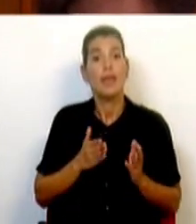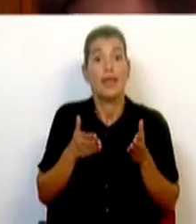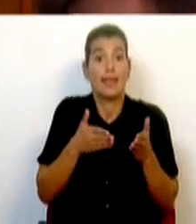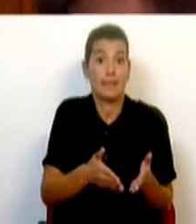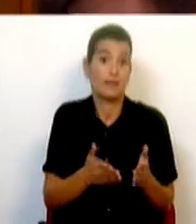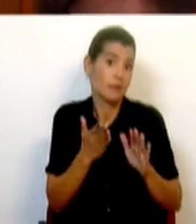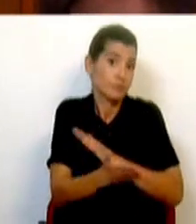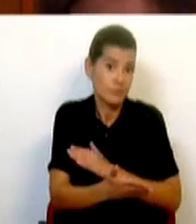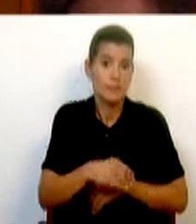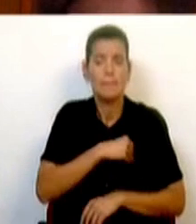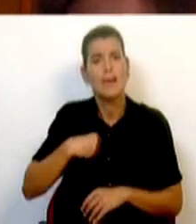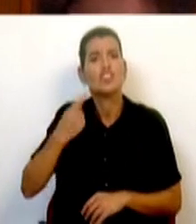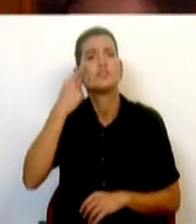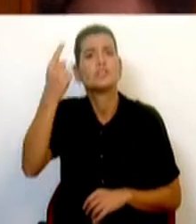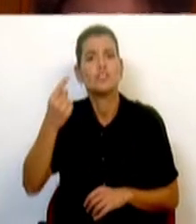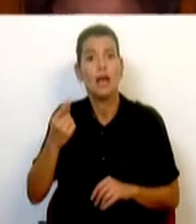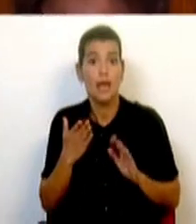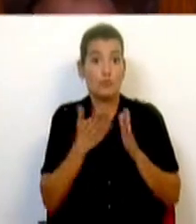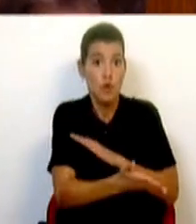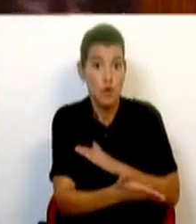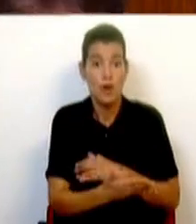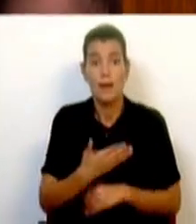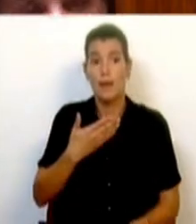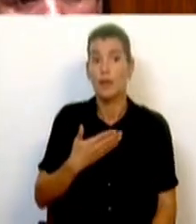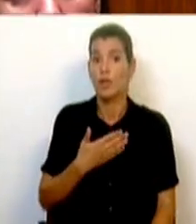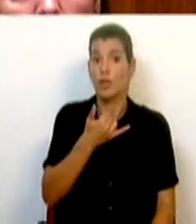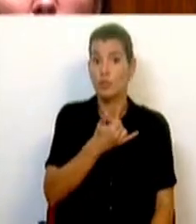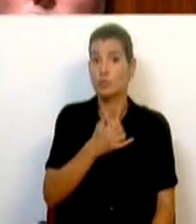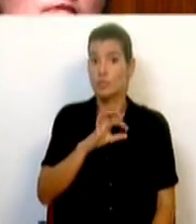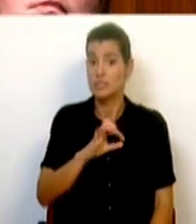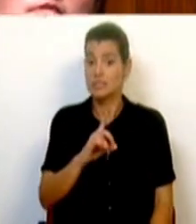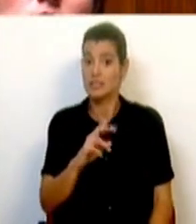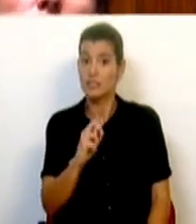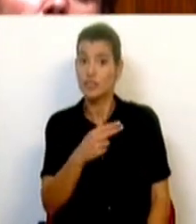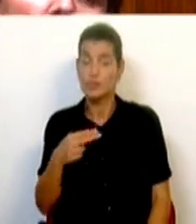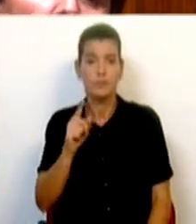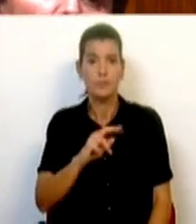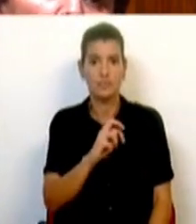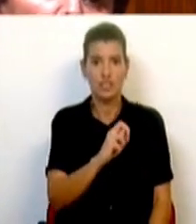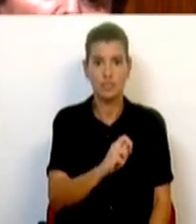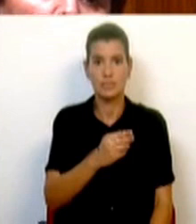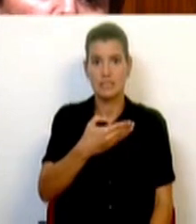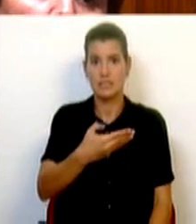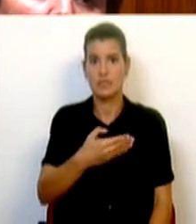de um médico especialista passará de 2.863 euros para